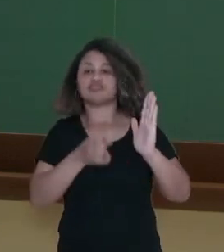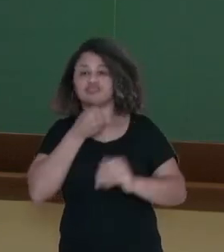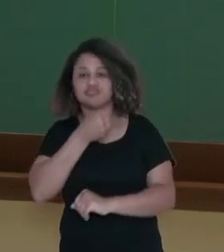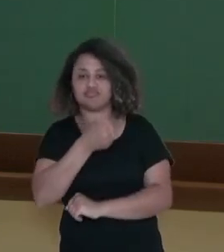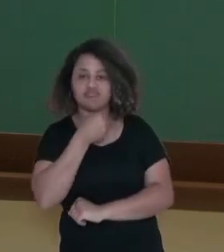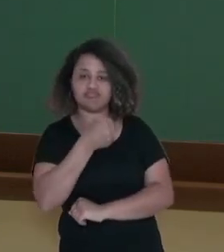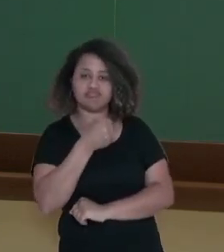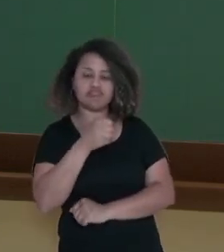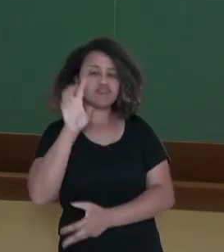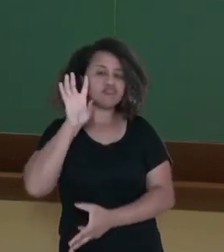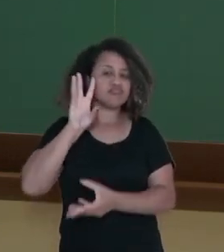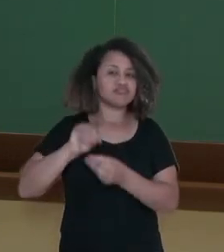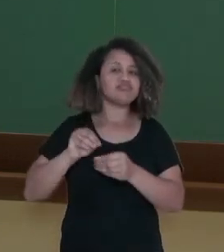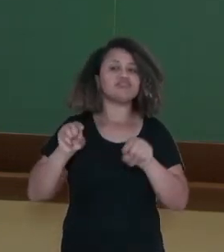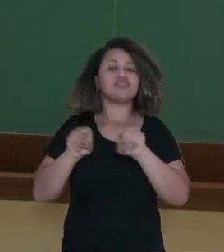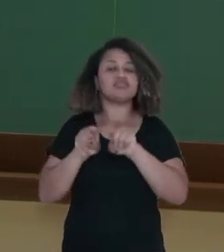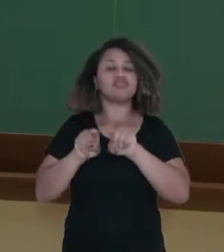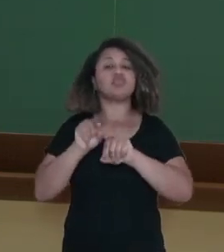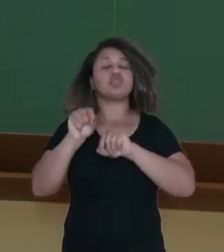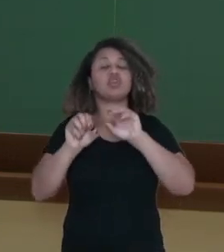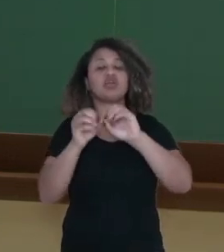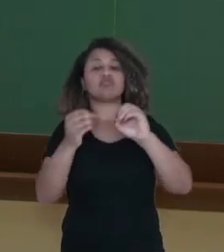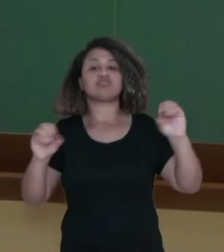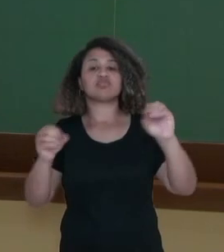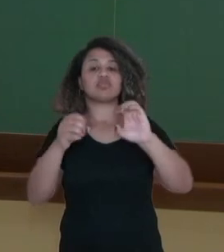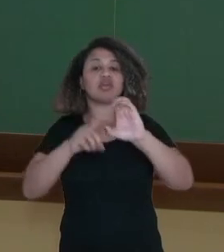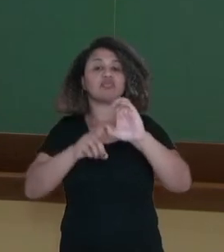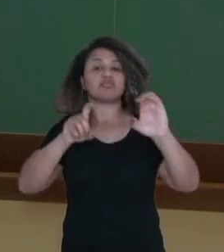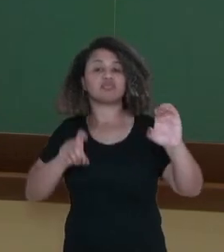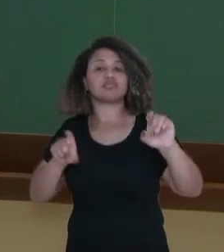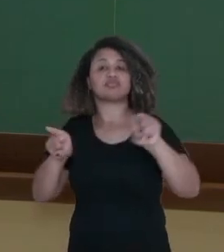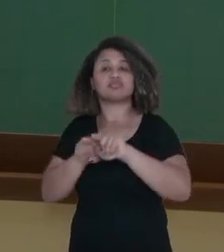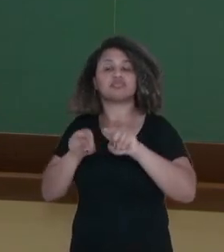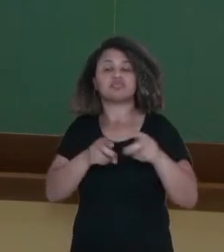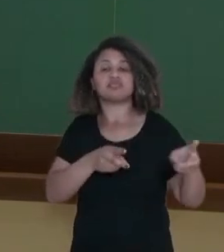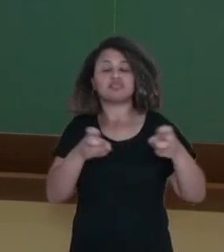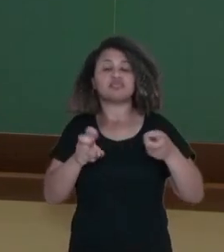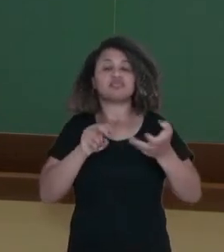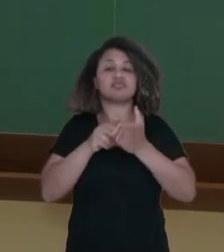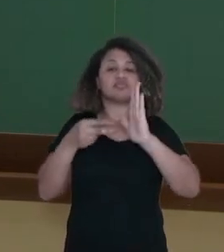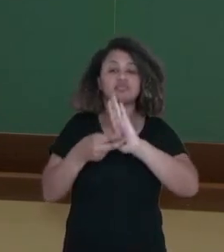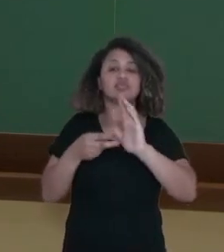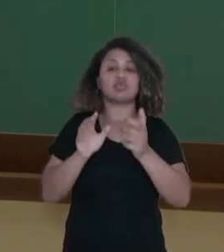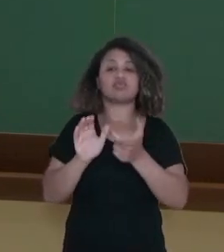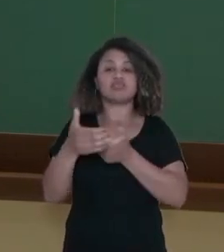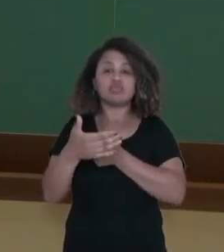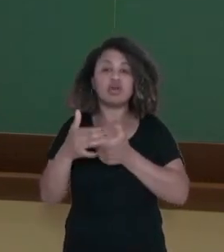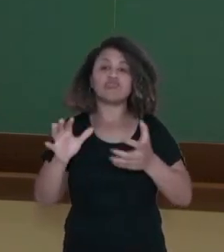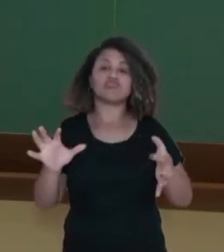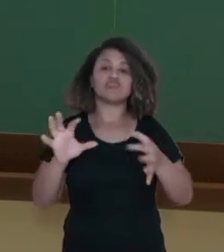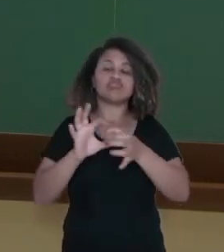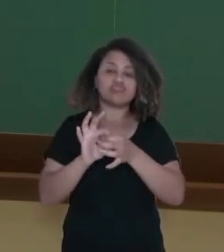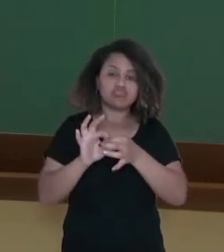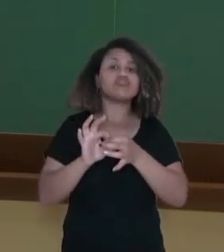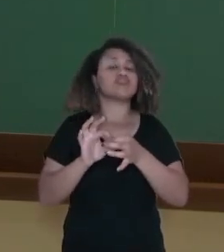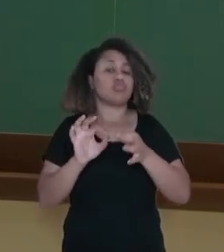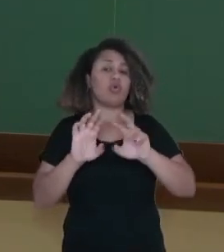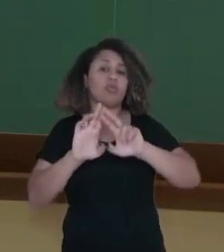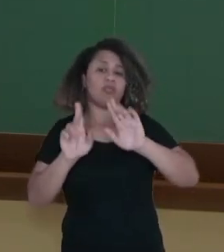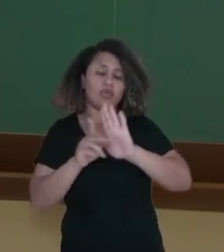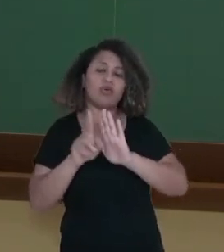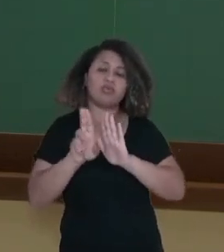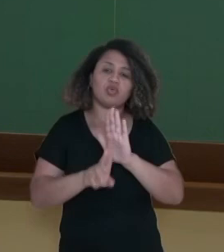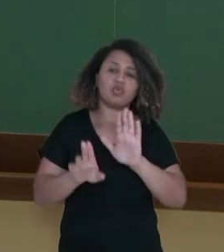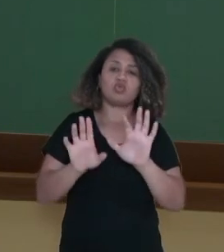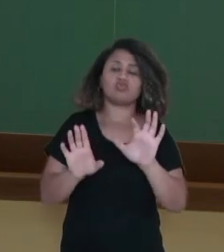reportagem, compreendemos que são orações coordenadas e reconhecemos o efeito de sentido decorrente da